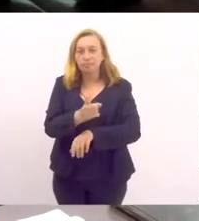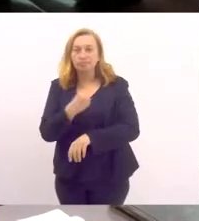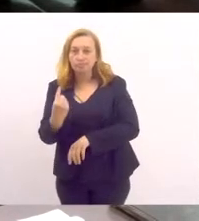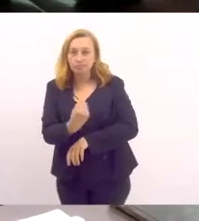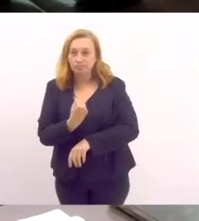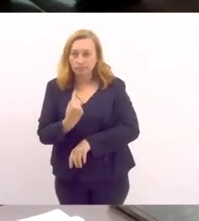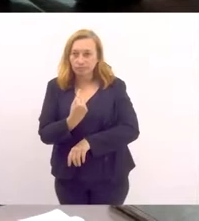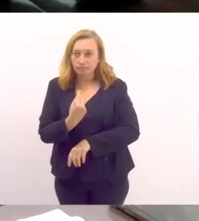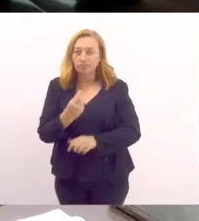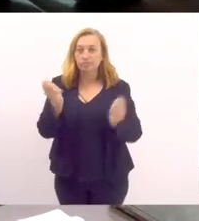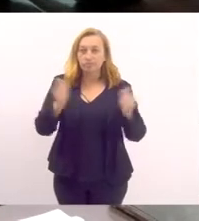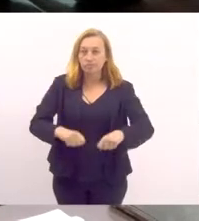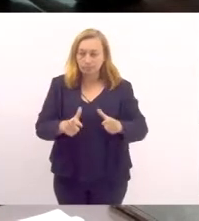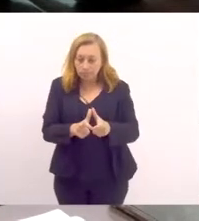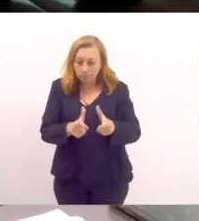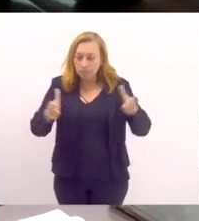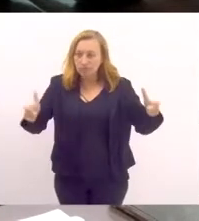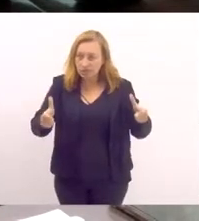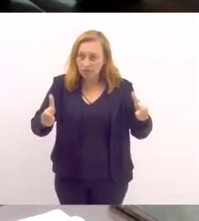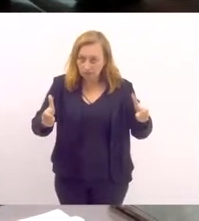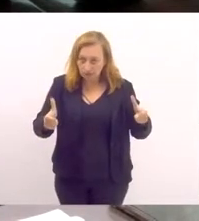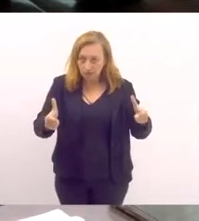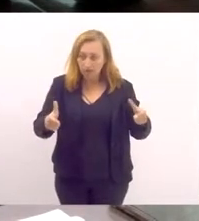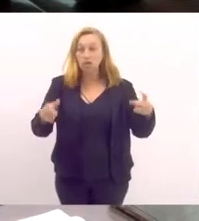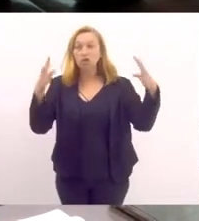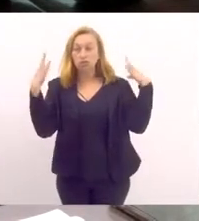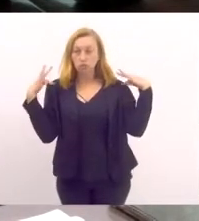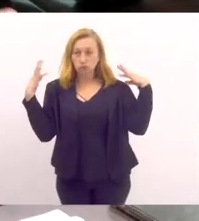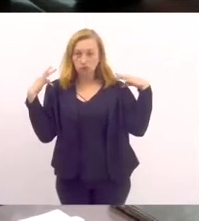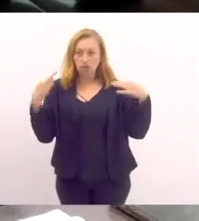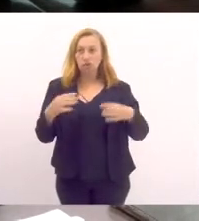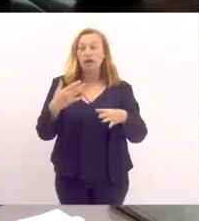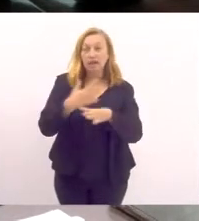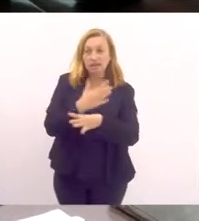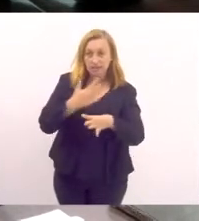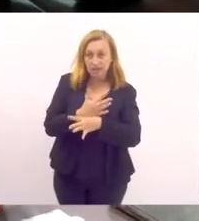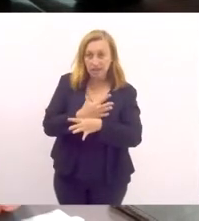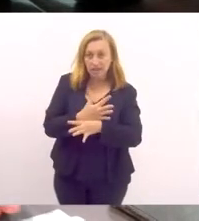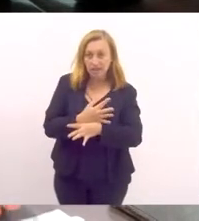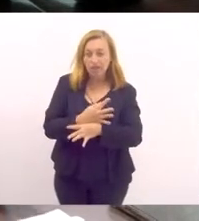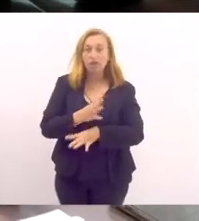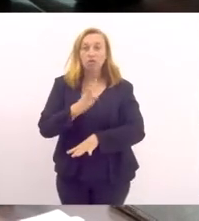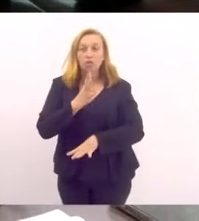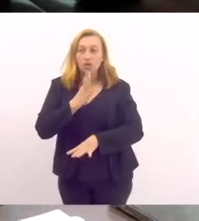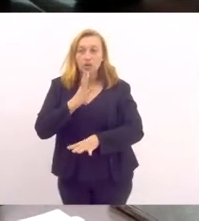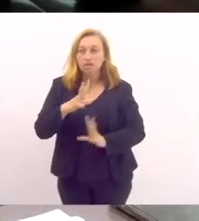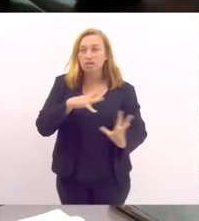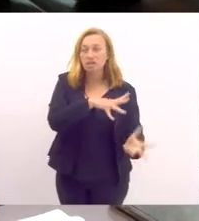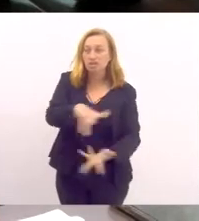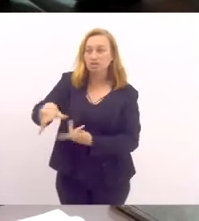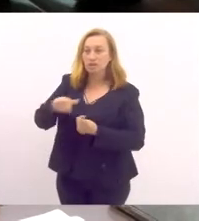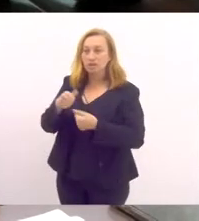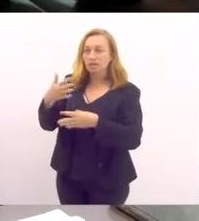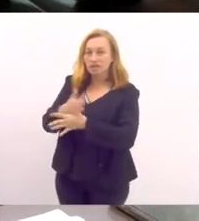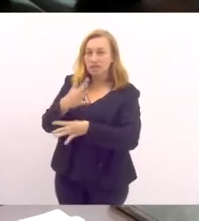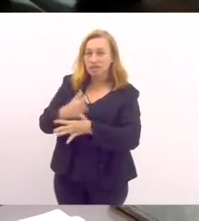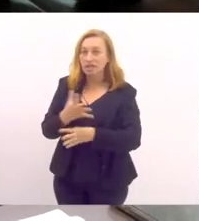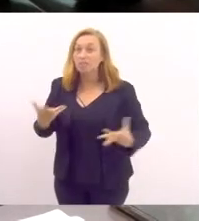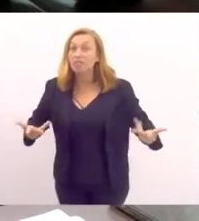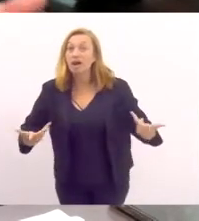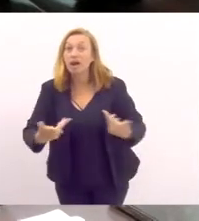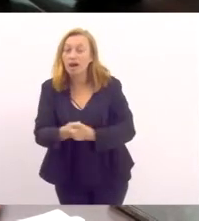com grande capacidade e vocação turística, a cidade conhecida mundialmente como Cidade Maravilhosa